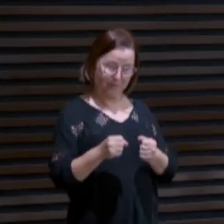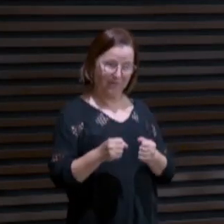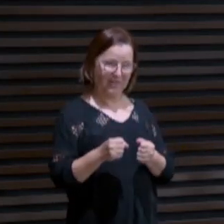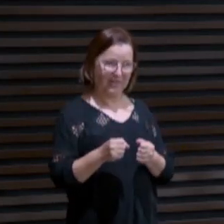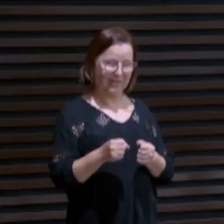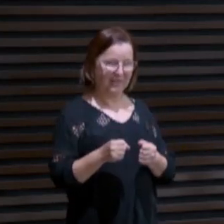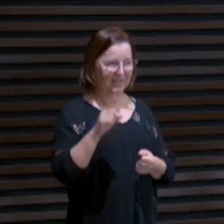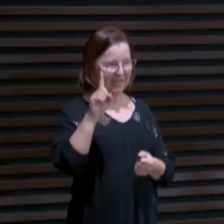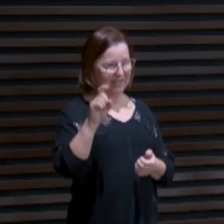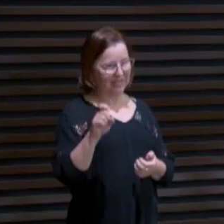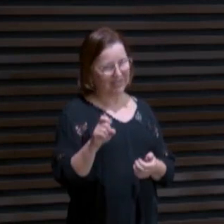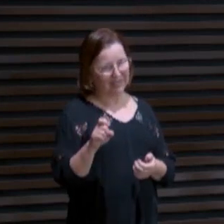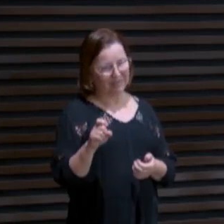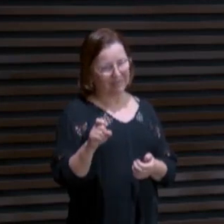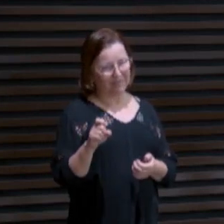ser